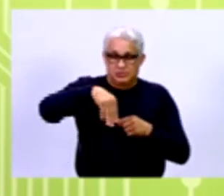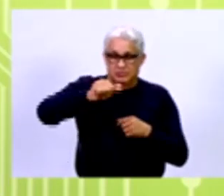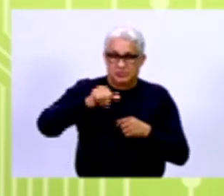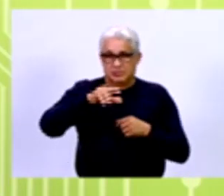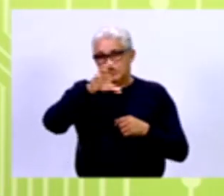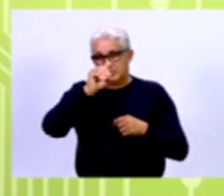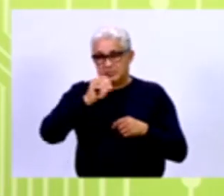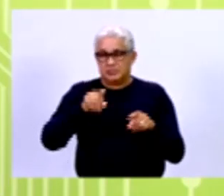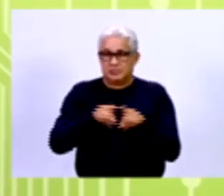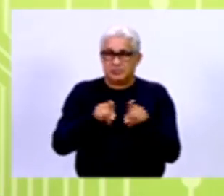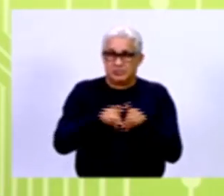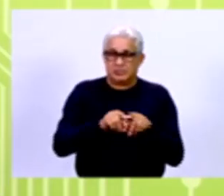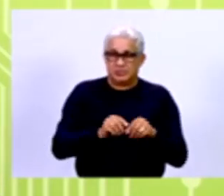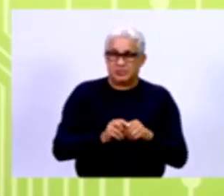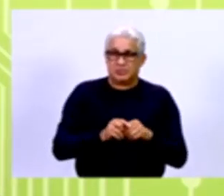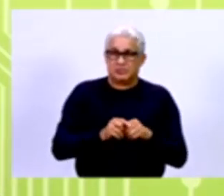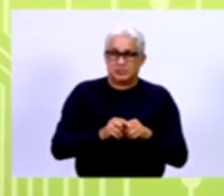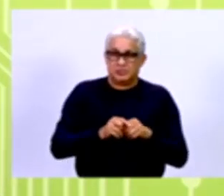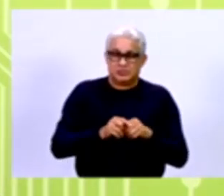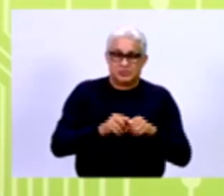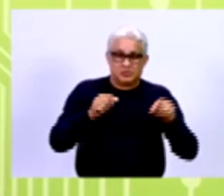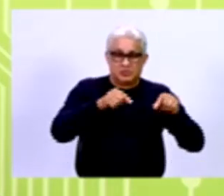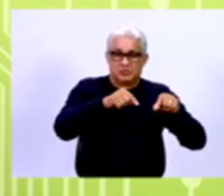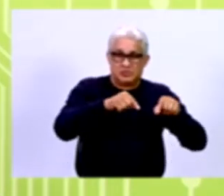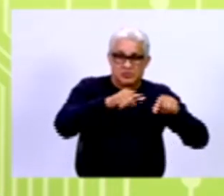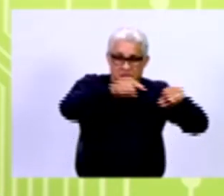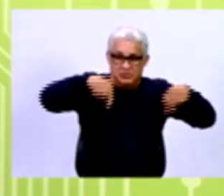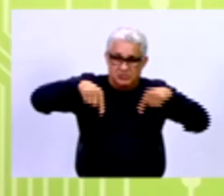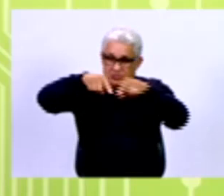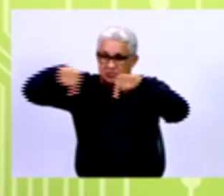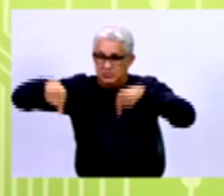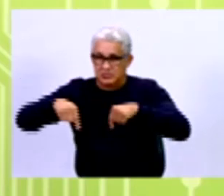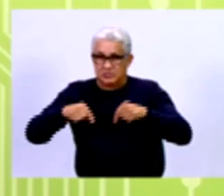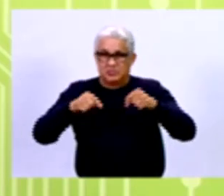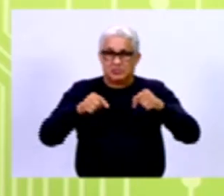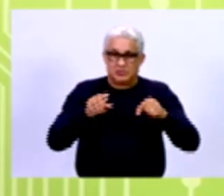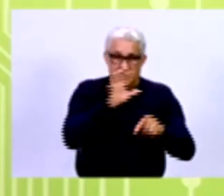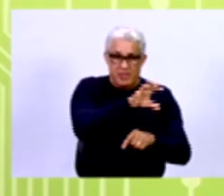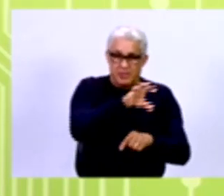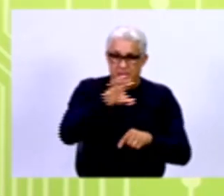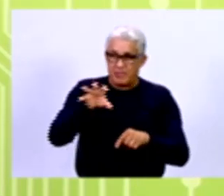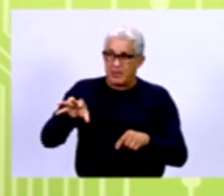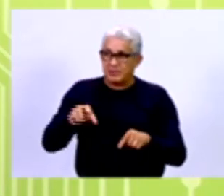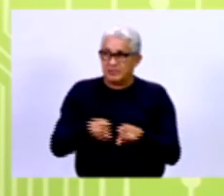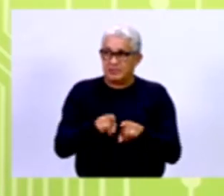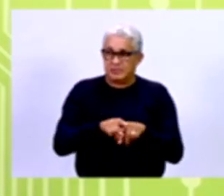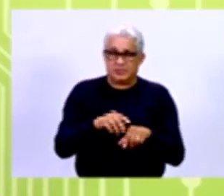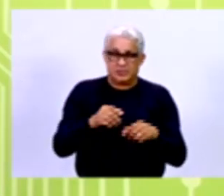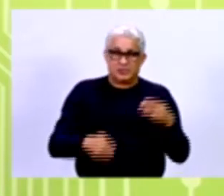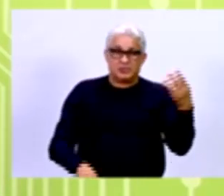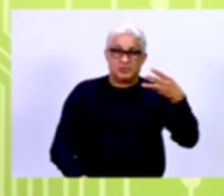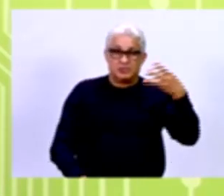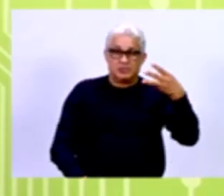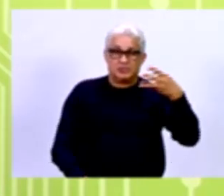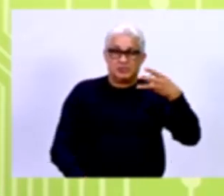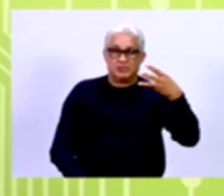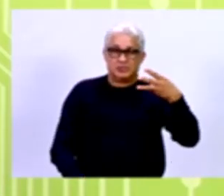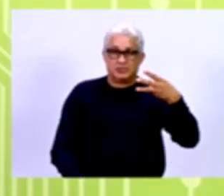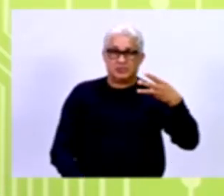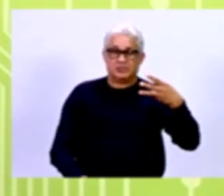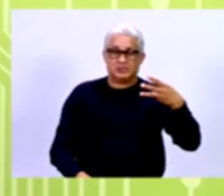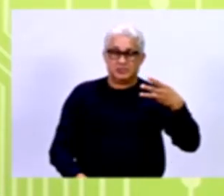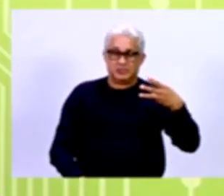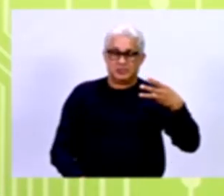e afetando também os diversos setores. Então, esses dois mecanismos são importantes. Um terceiro, que a gente vai comentar